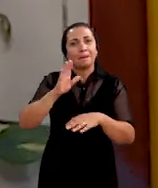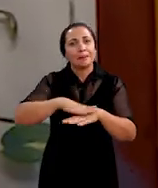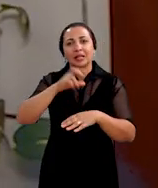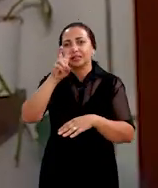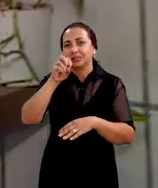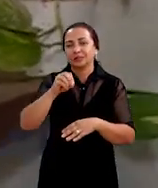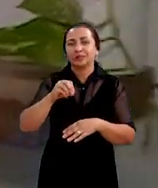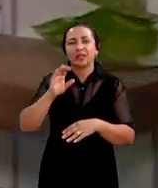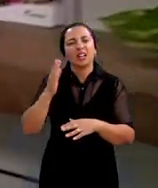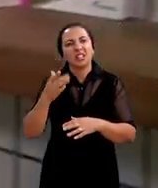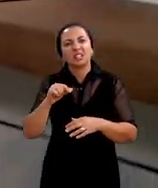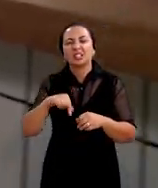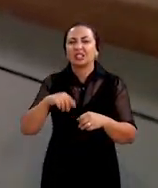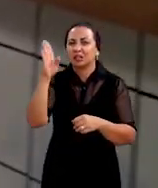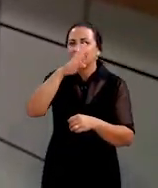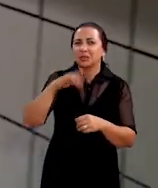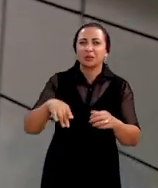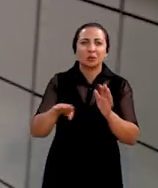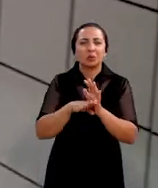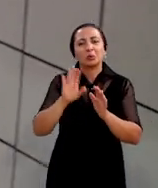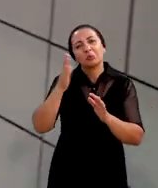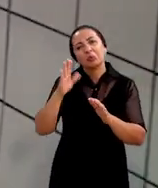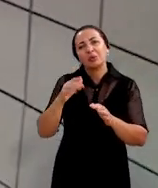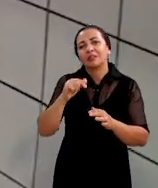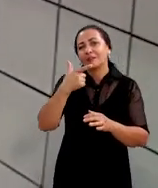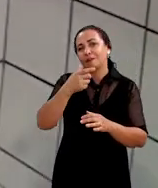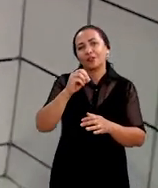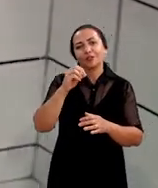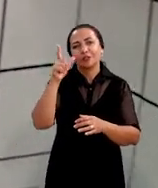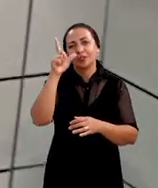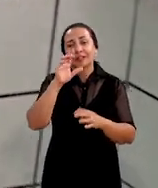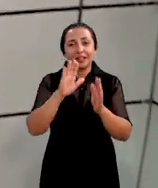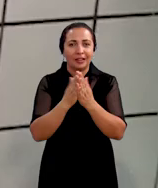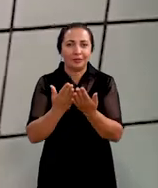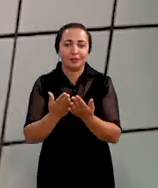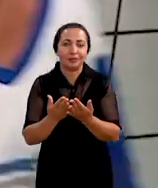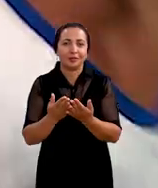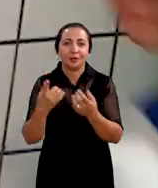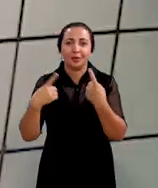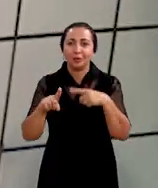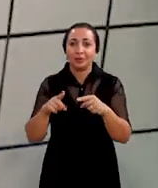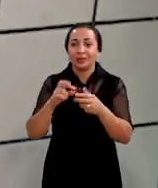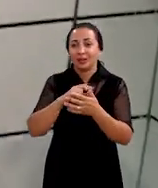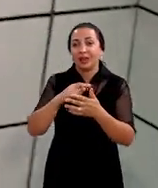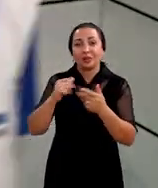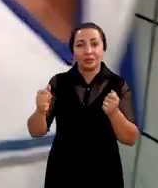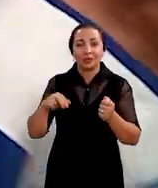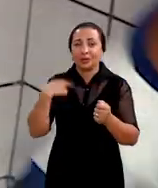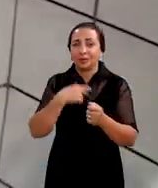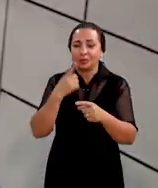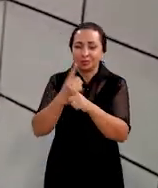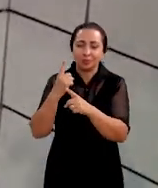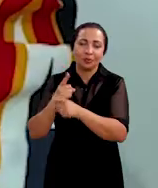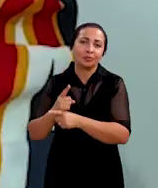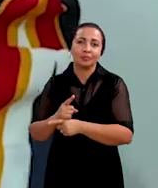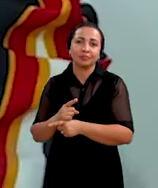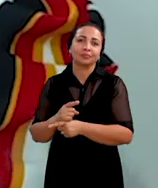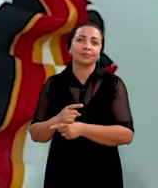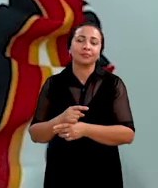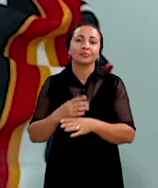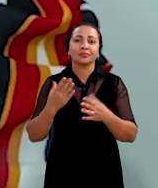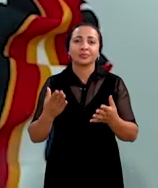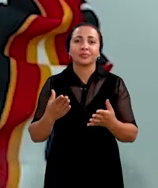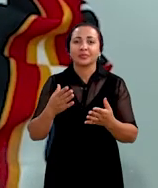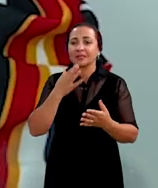50. Aqui no Brasil a gente encontrou uma média que não chega nem a 20 livros. Outra questão que nós encontramos é